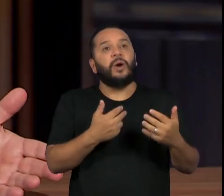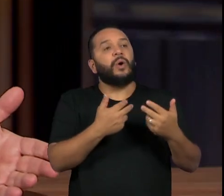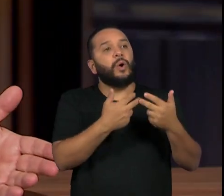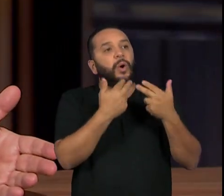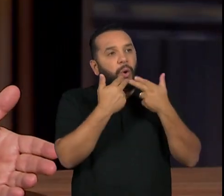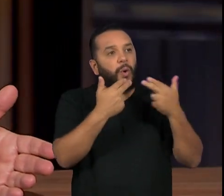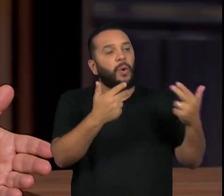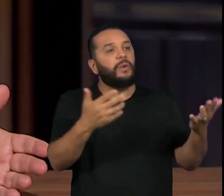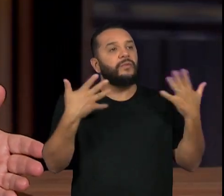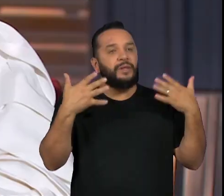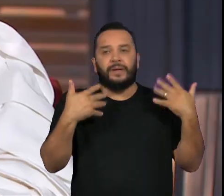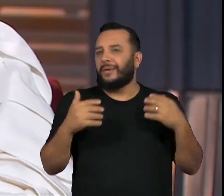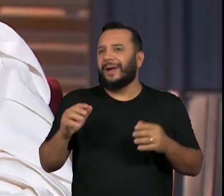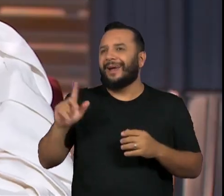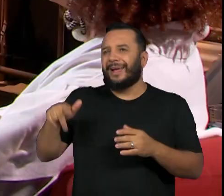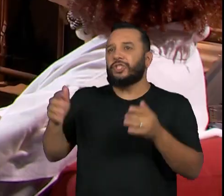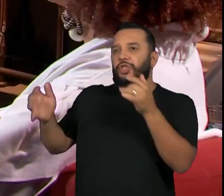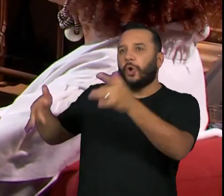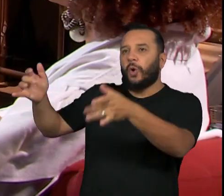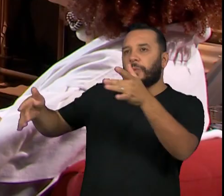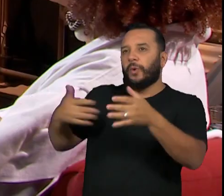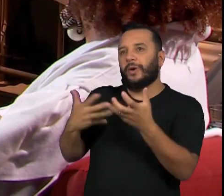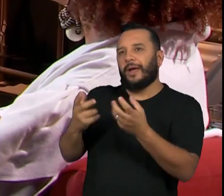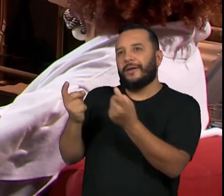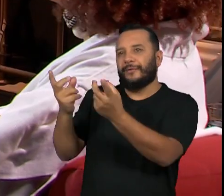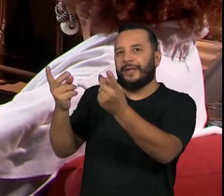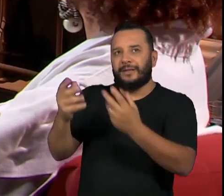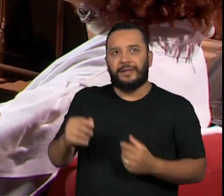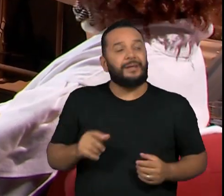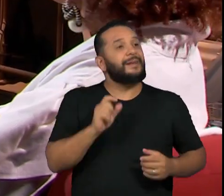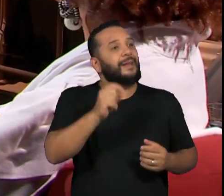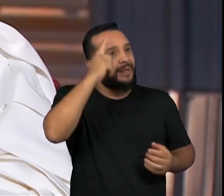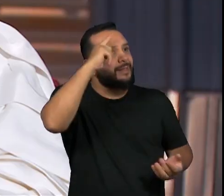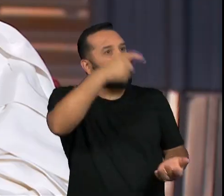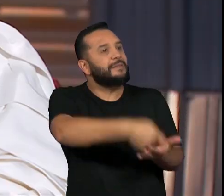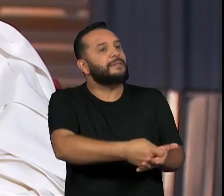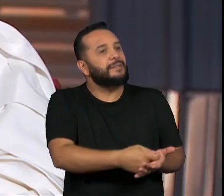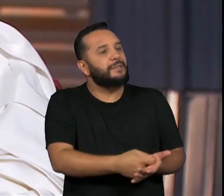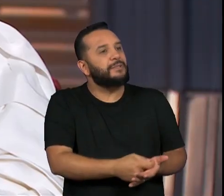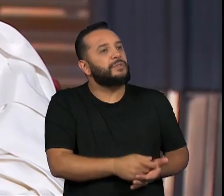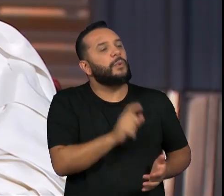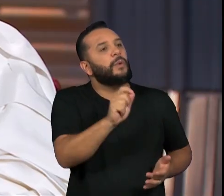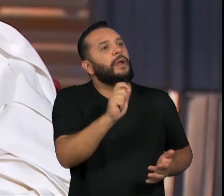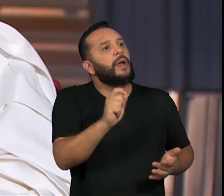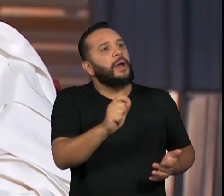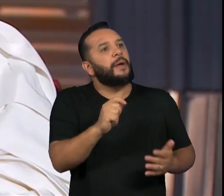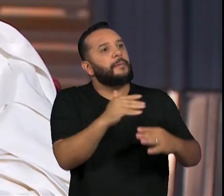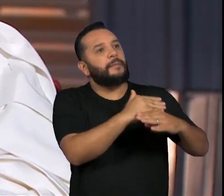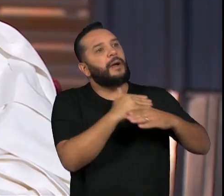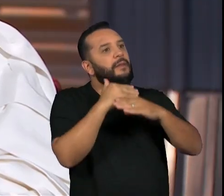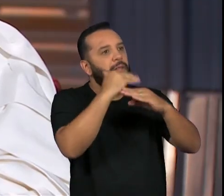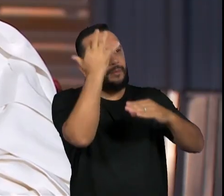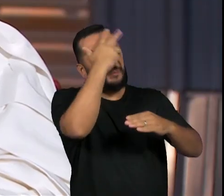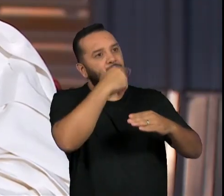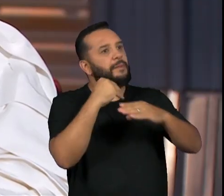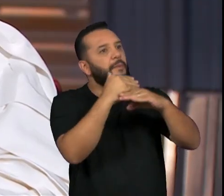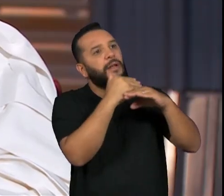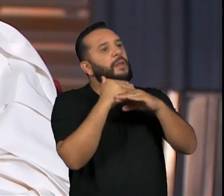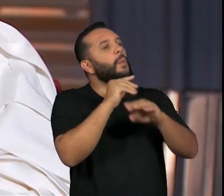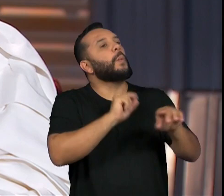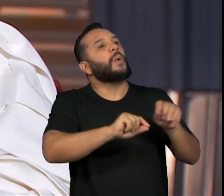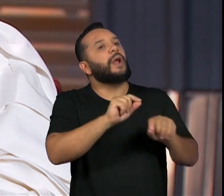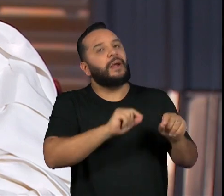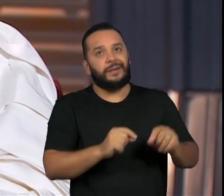indústria. é para isso mesmo. Sim, sim. Quem decide isso? Pois né? então, né? O que é um padrão de beleza, por exemplo, né? E